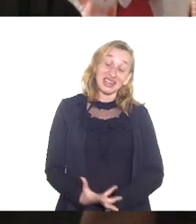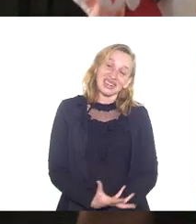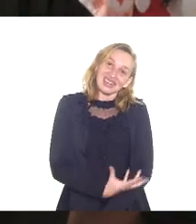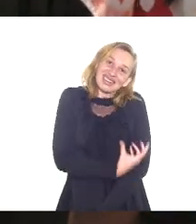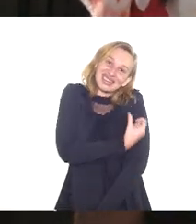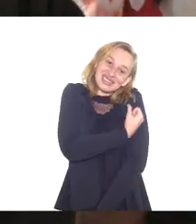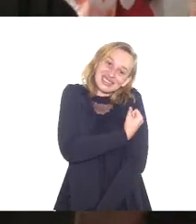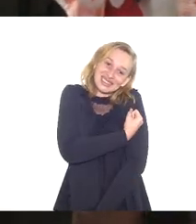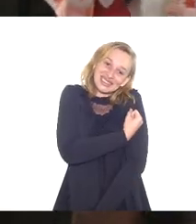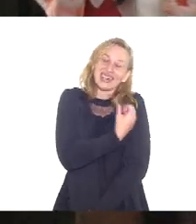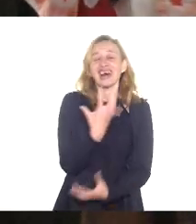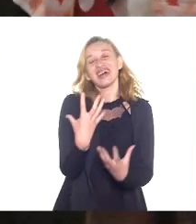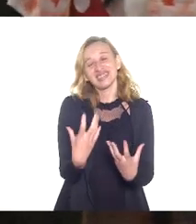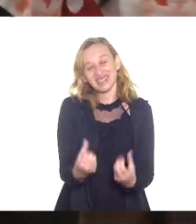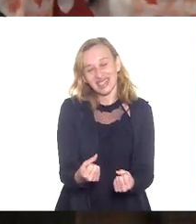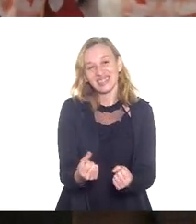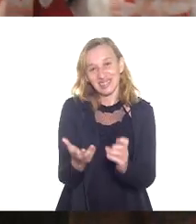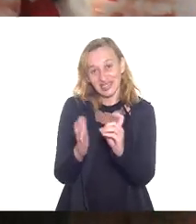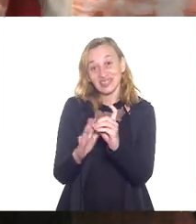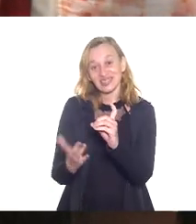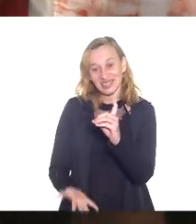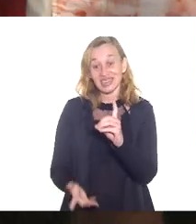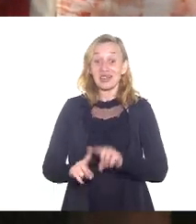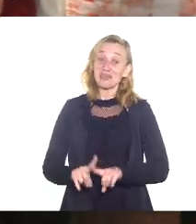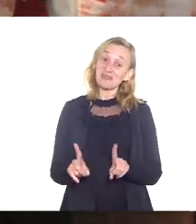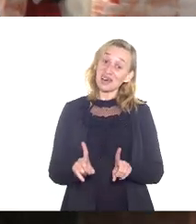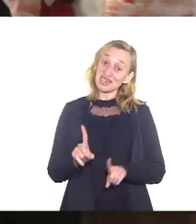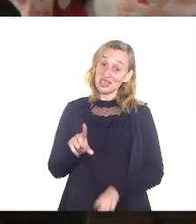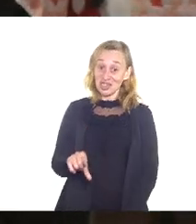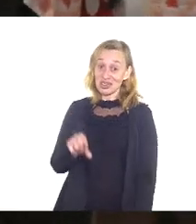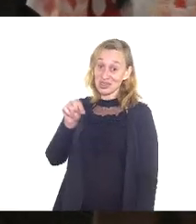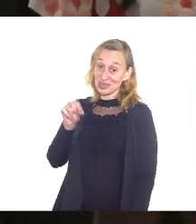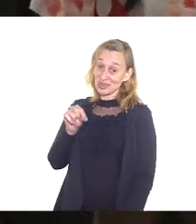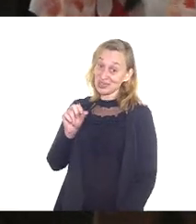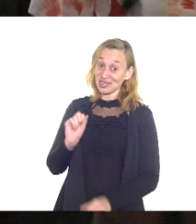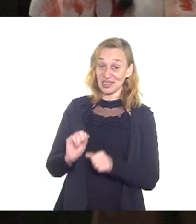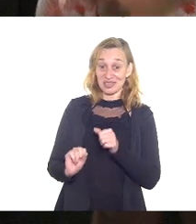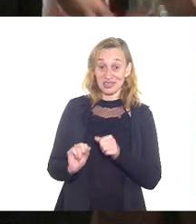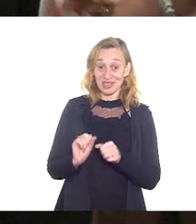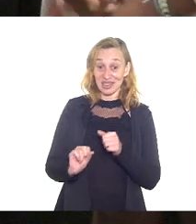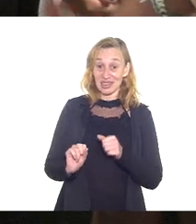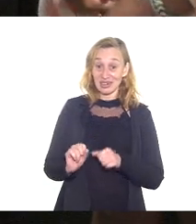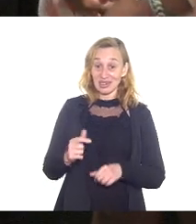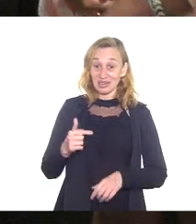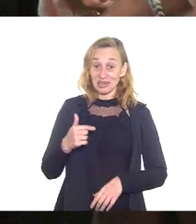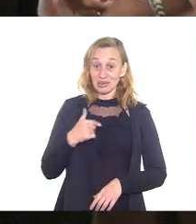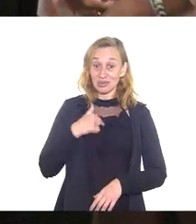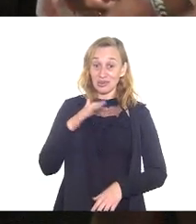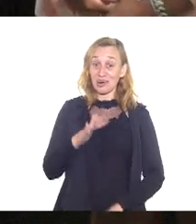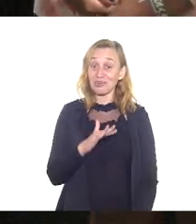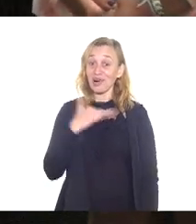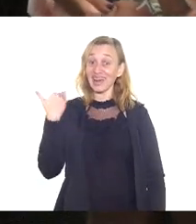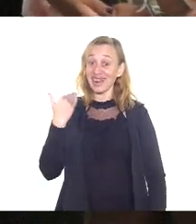emocionado, acato a homenagem, mas prefiro que a faça quando eu tocar para subir.